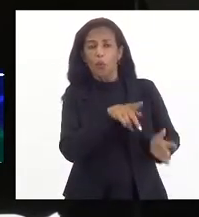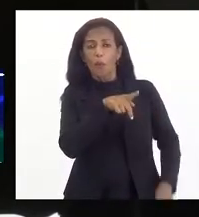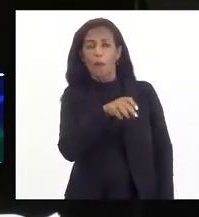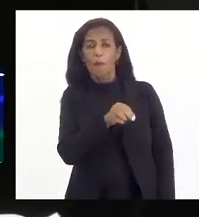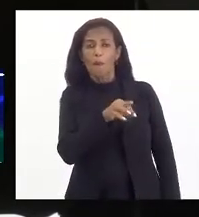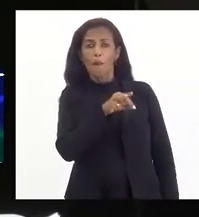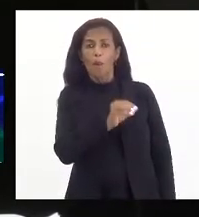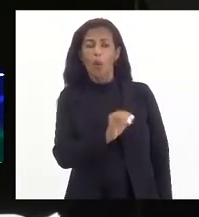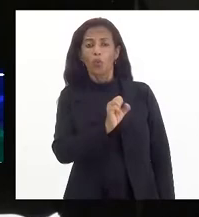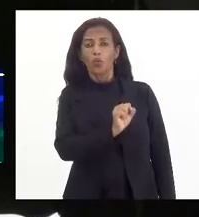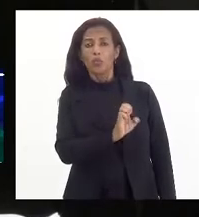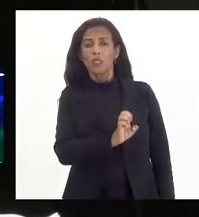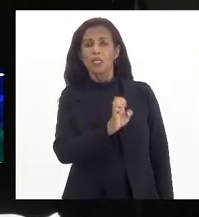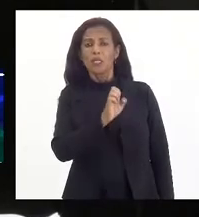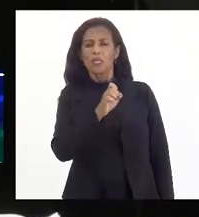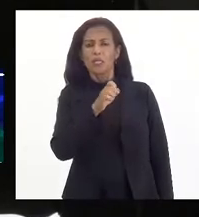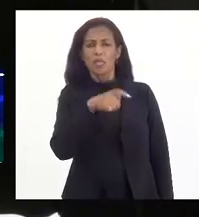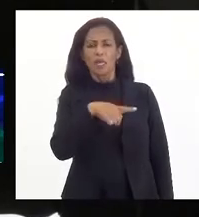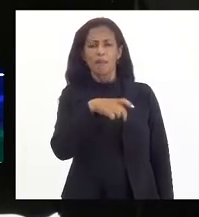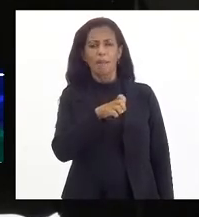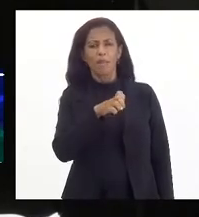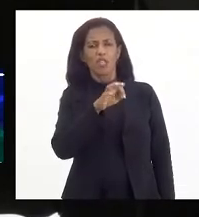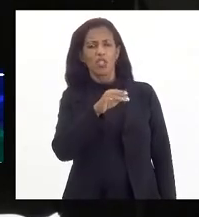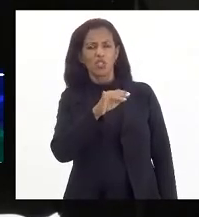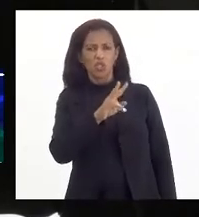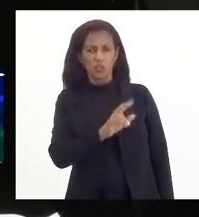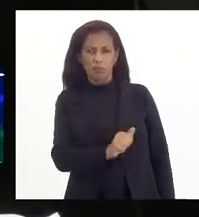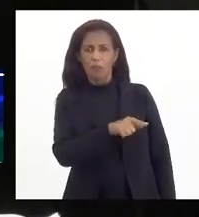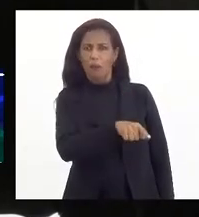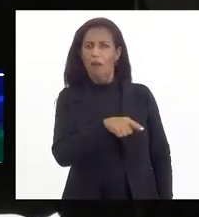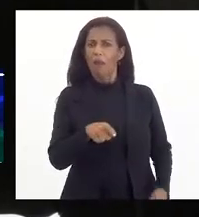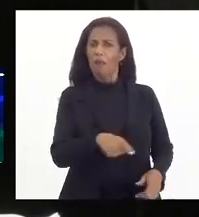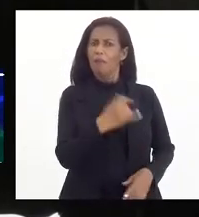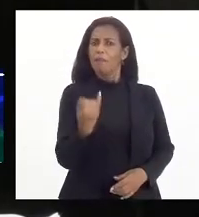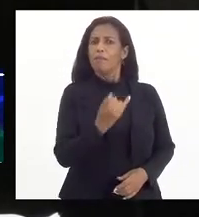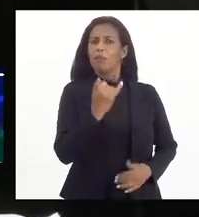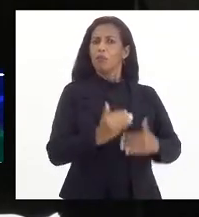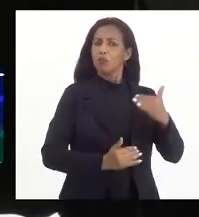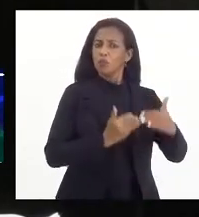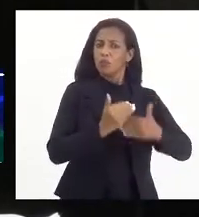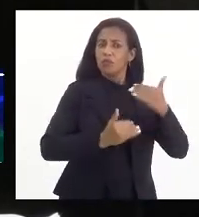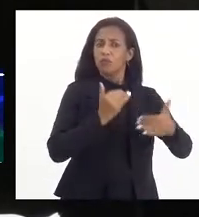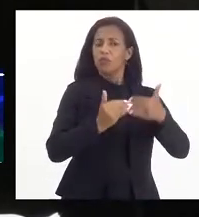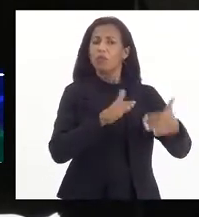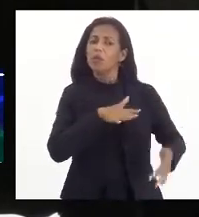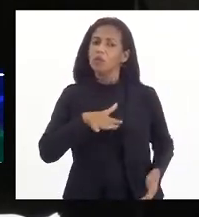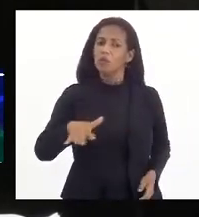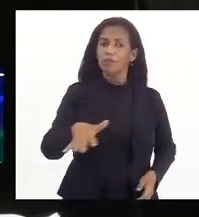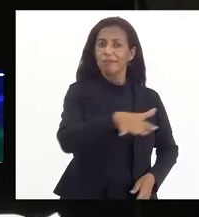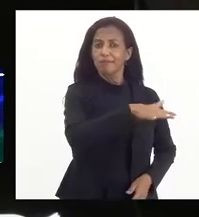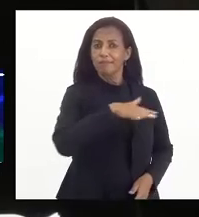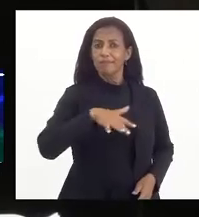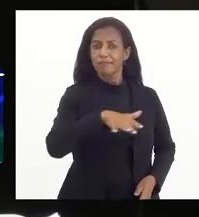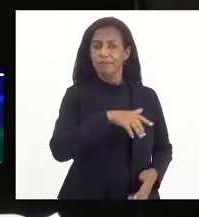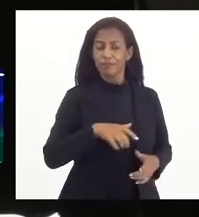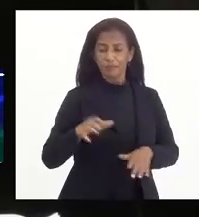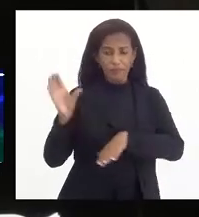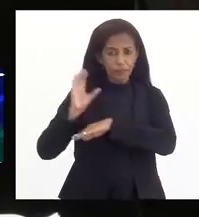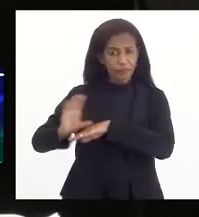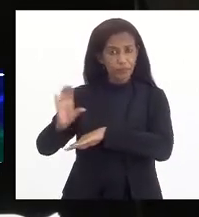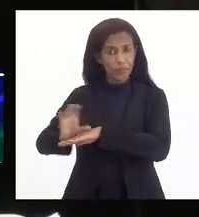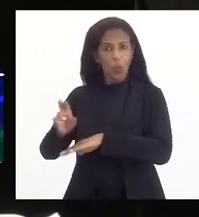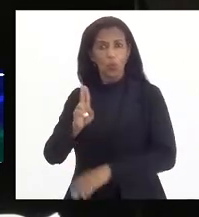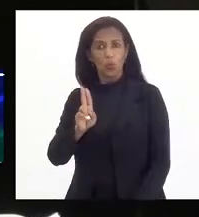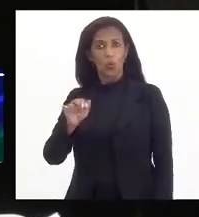que acaba sendo utilizado como um grande vetor de desenvolvimento para aquela região e os cursos